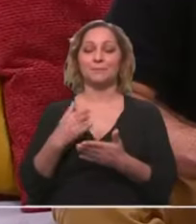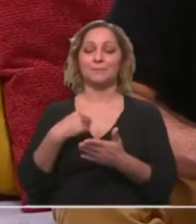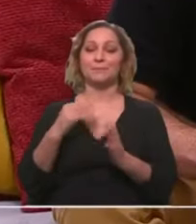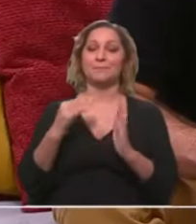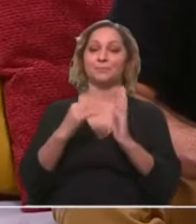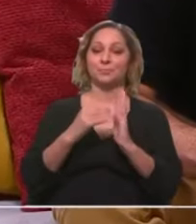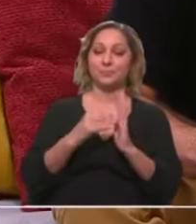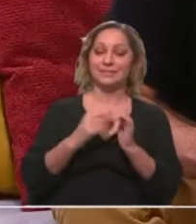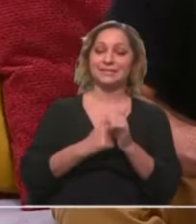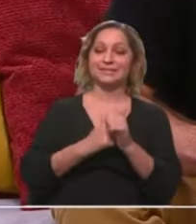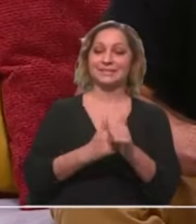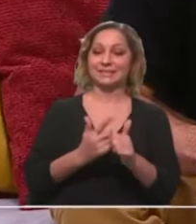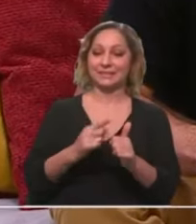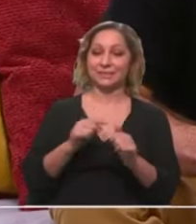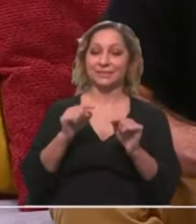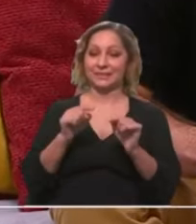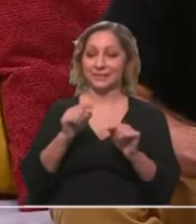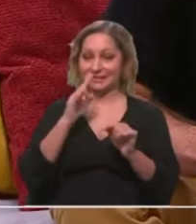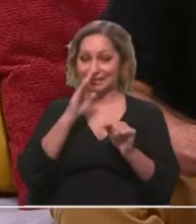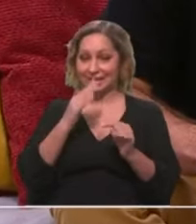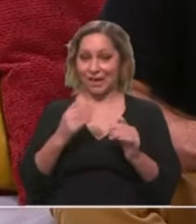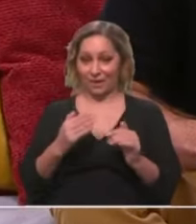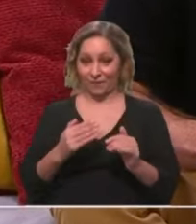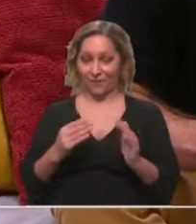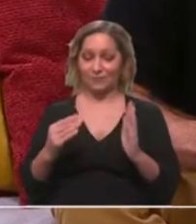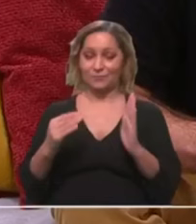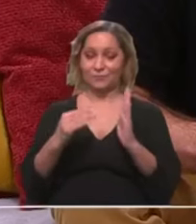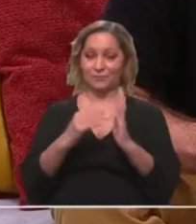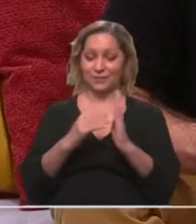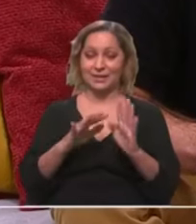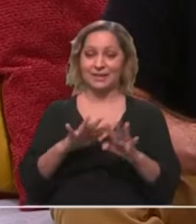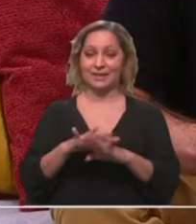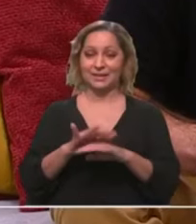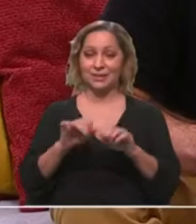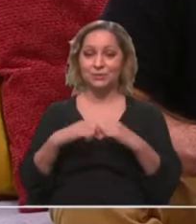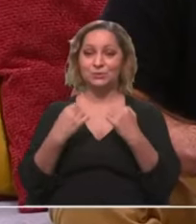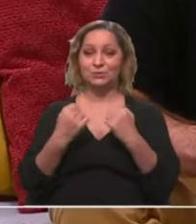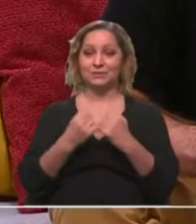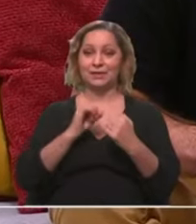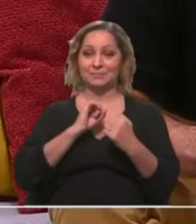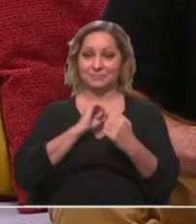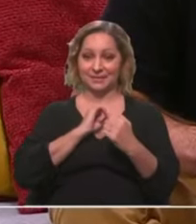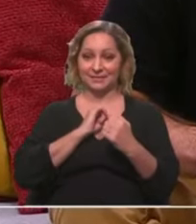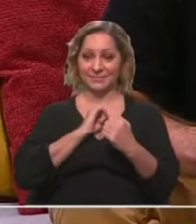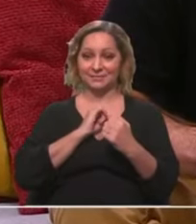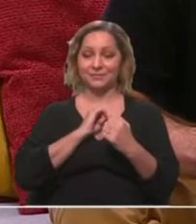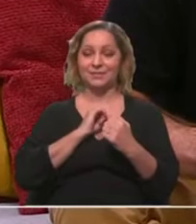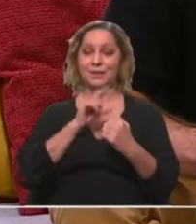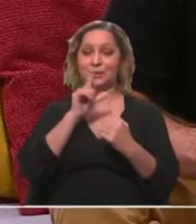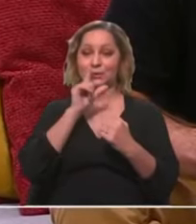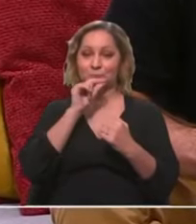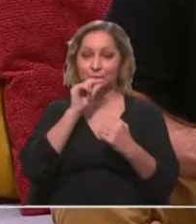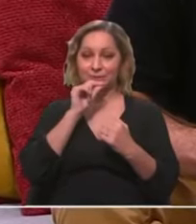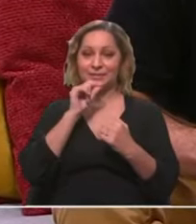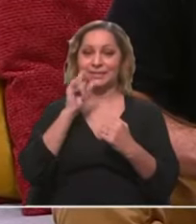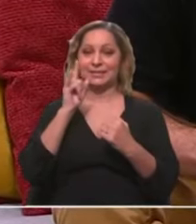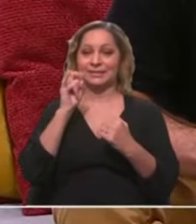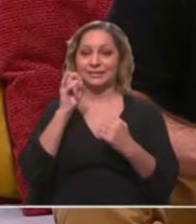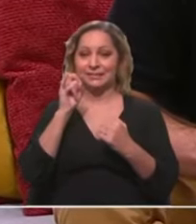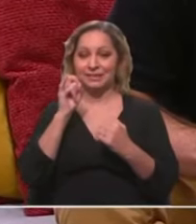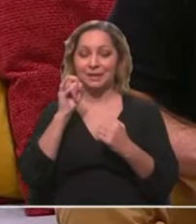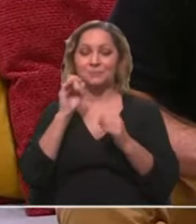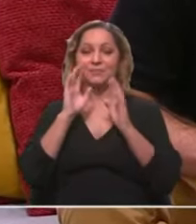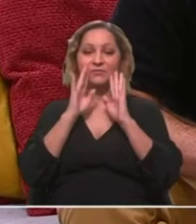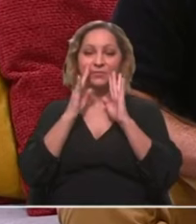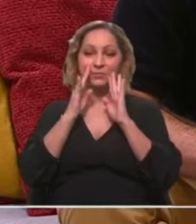precisar mais. Não é isso. Temos que só vocês forem neste momento a qualquer uma das minhas redes sociais, LinkedIn, Instagram, Twitter, trazem-me o Facebook. Tragam lá